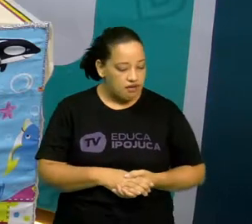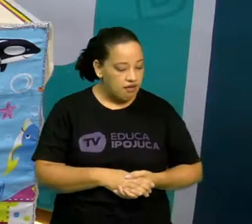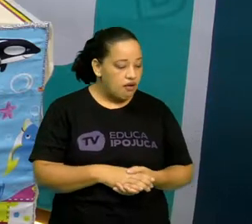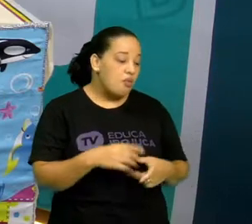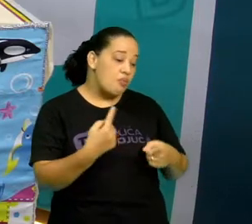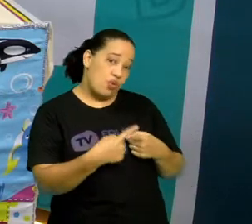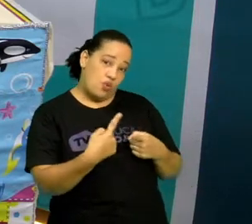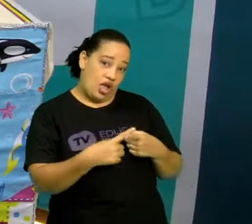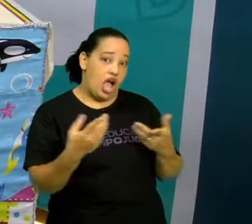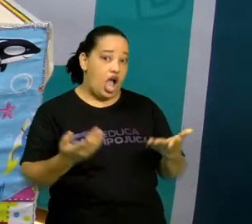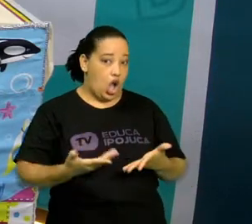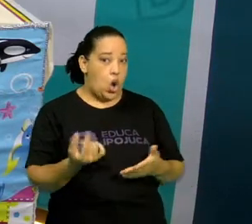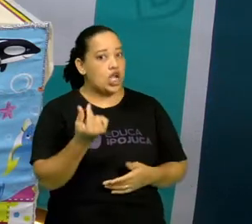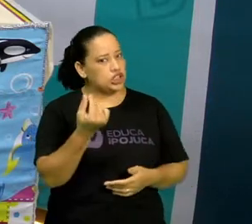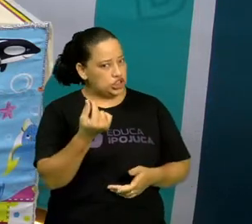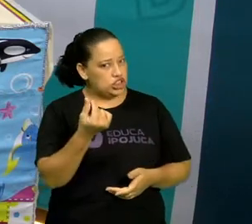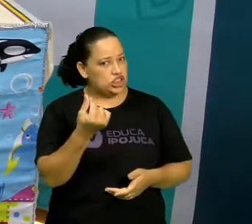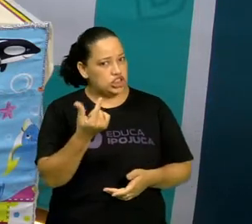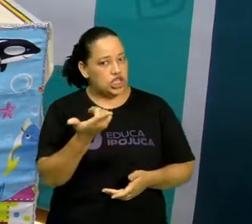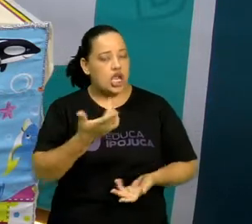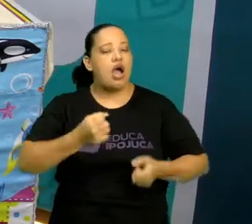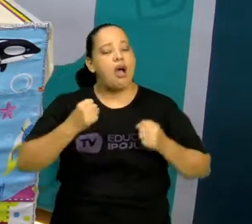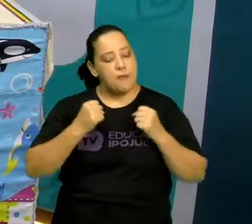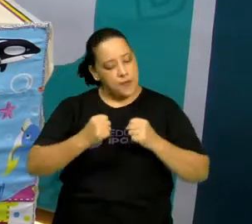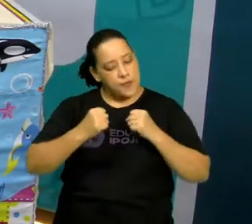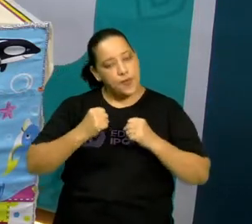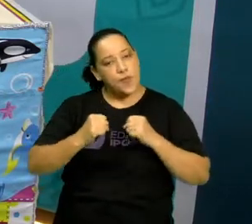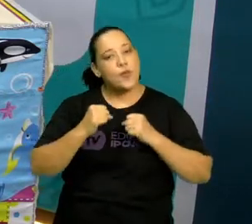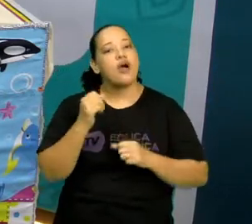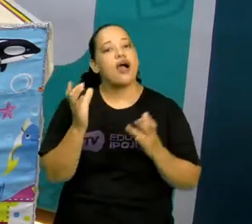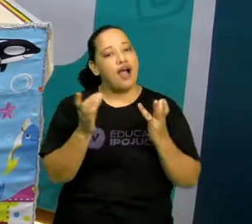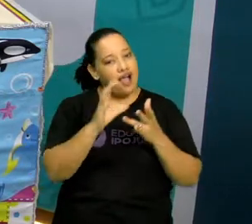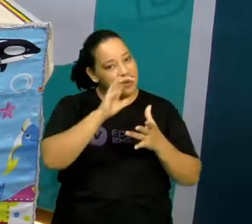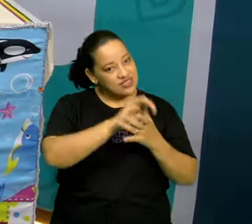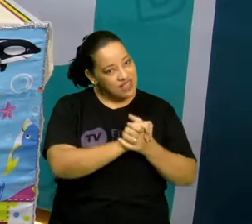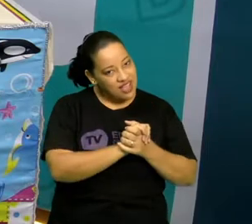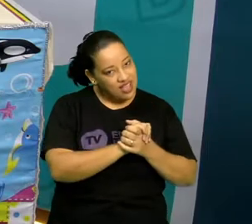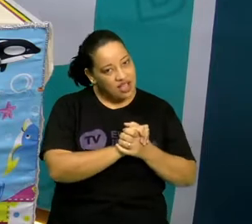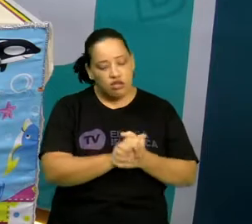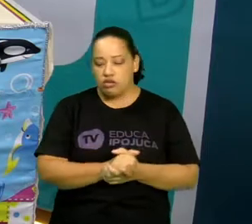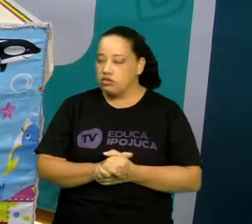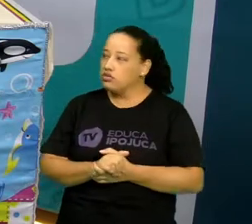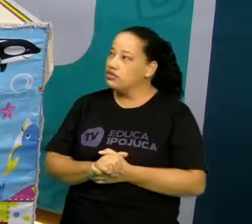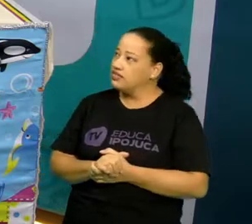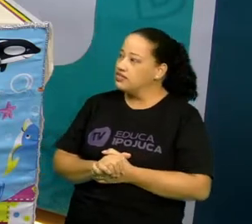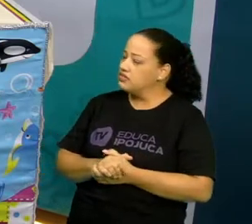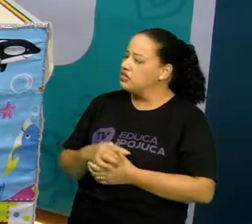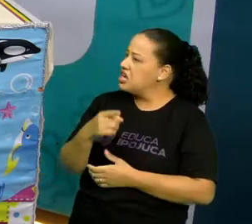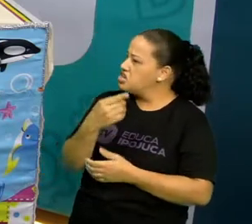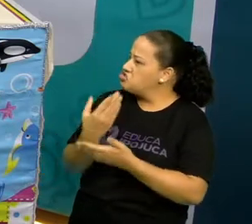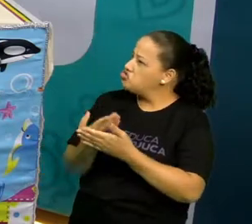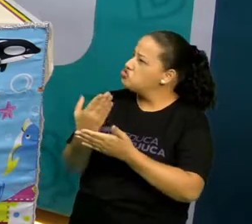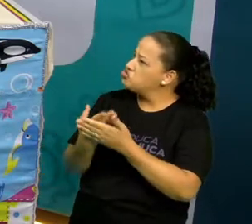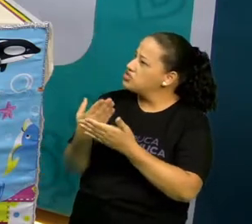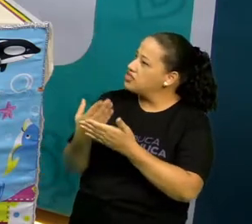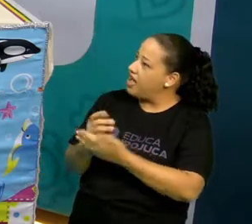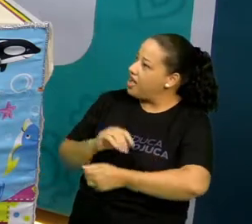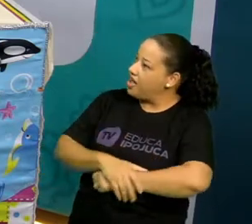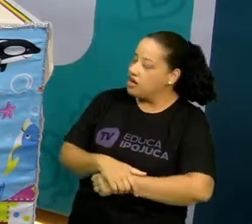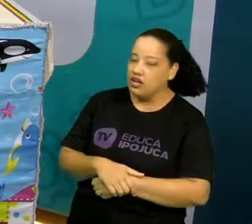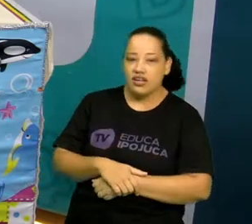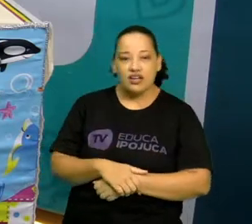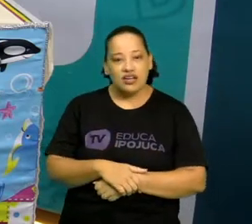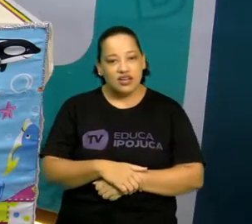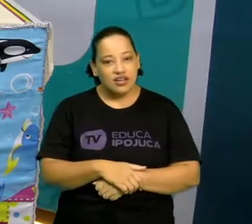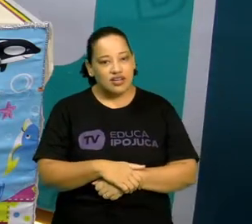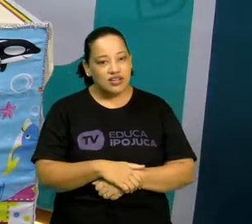né? Aí ela agora poderia casar. Vai estudar, Baratinha. Não. A dona Baratinha queria casar, Leiturinha.